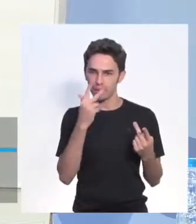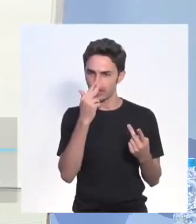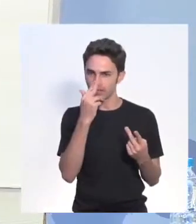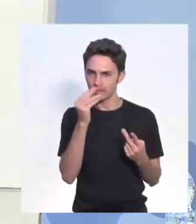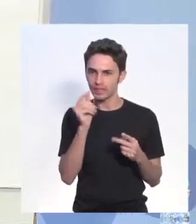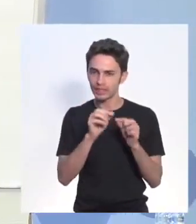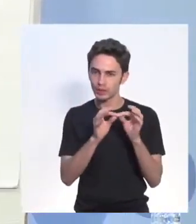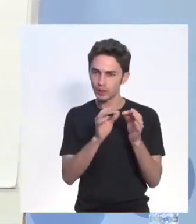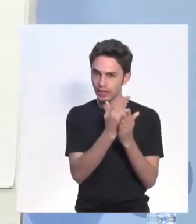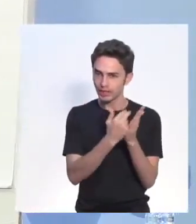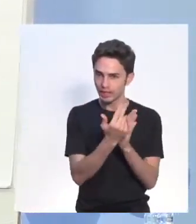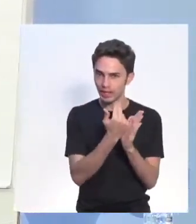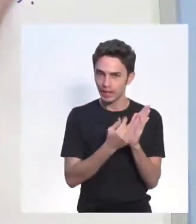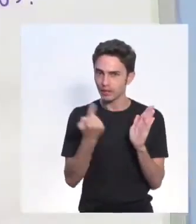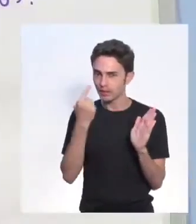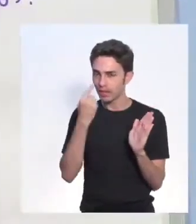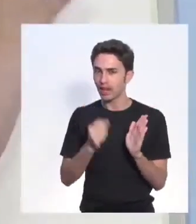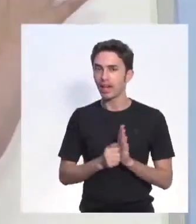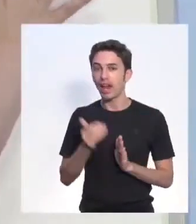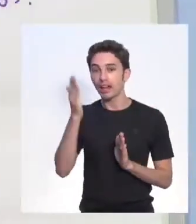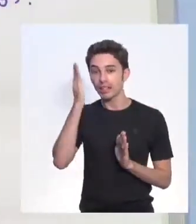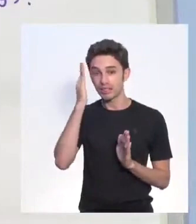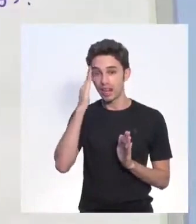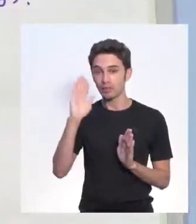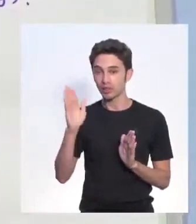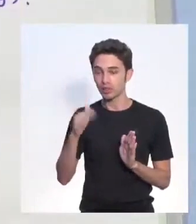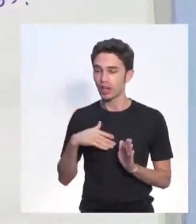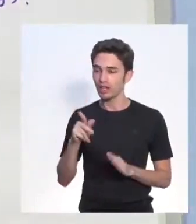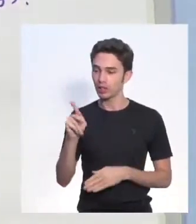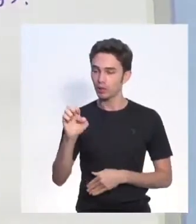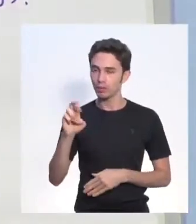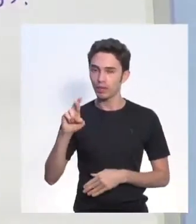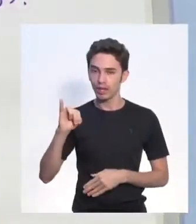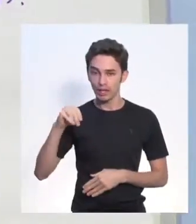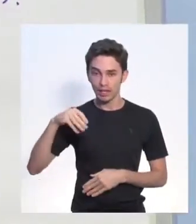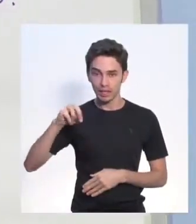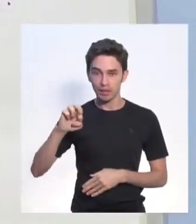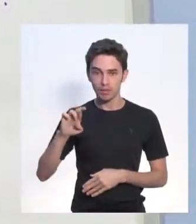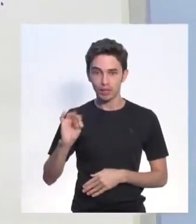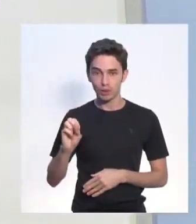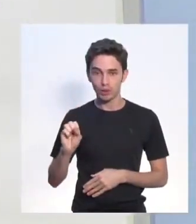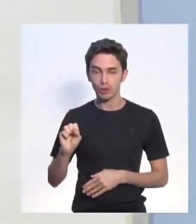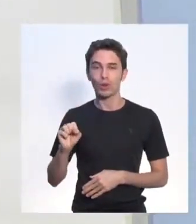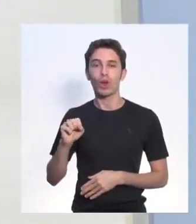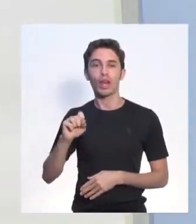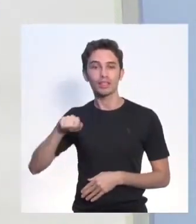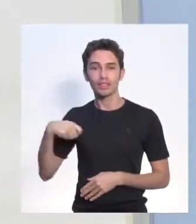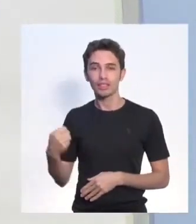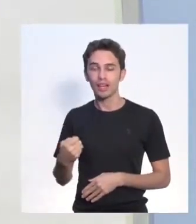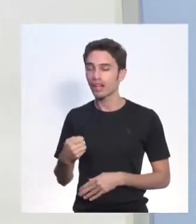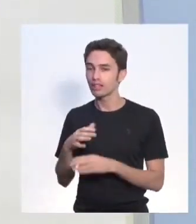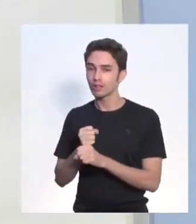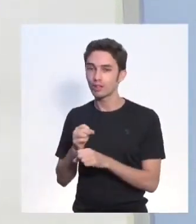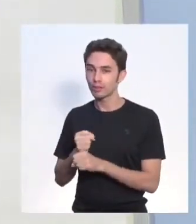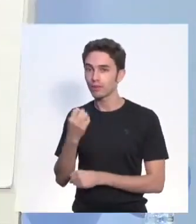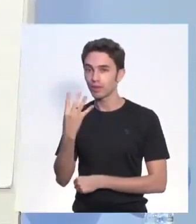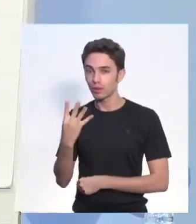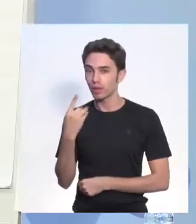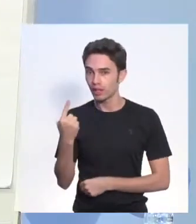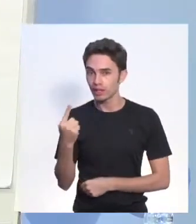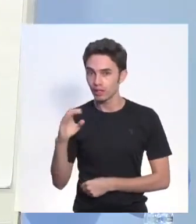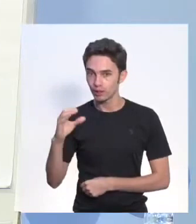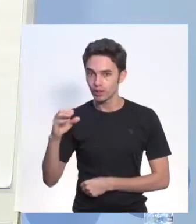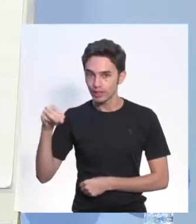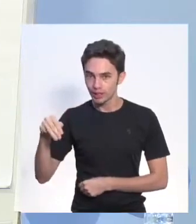lados. Anotei já que a gente sabe que o perímetro é 41 centímetros. E anotei aqui que eu quero os lados. Por quê? Vai que no meio